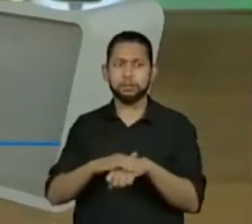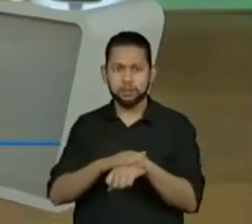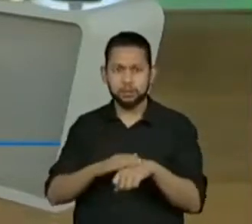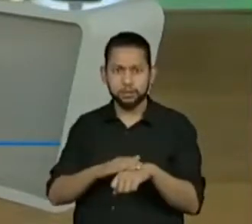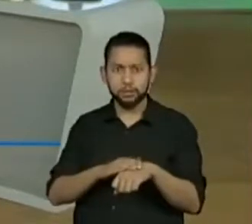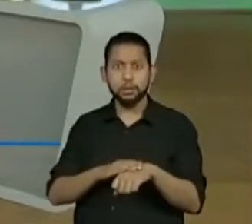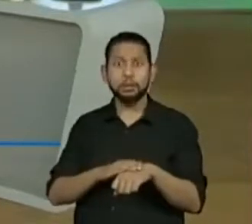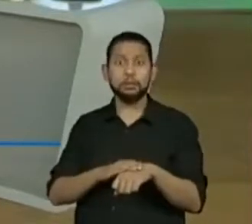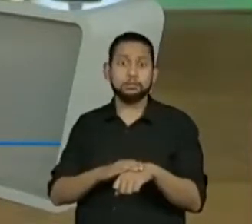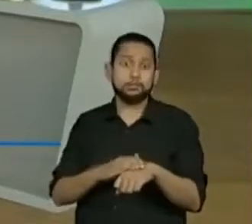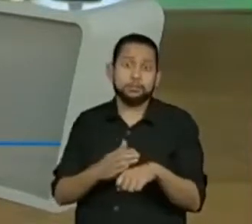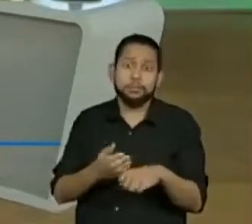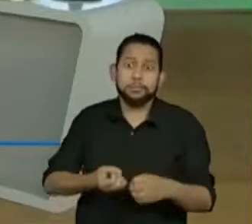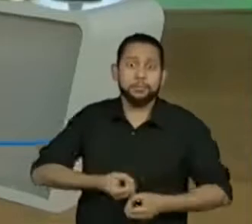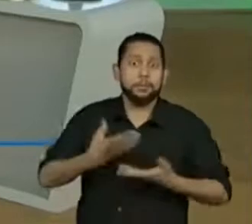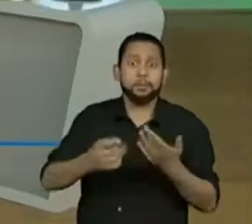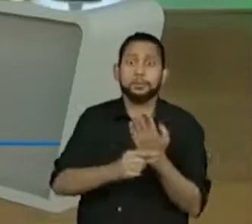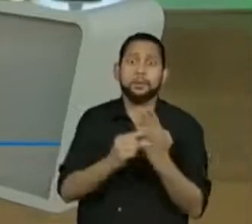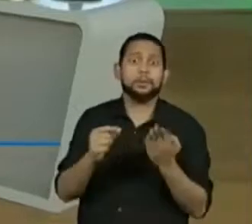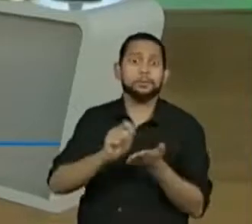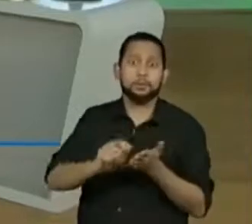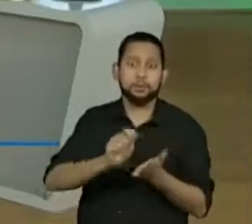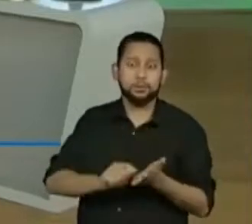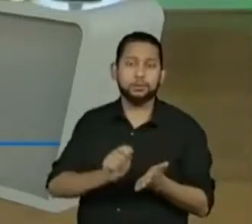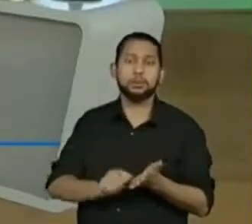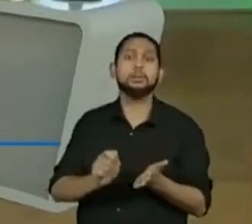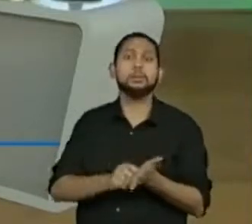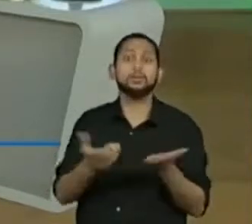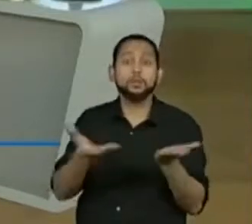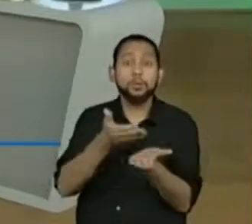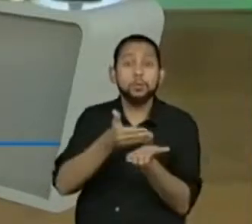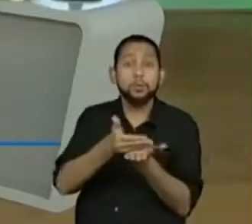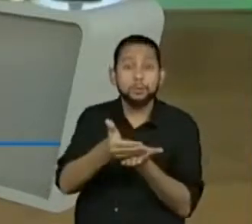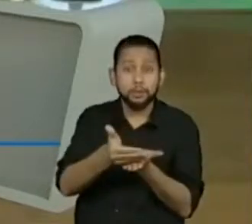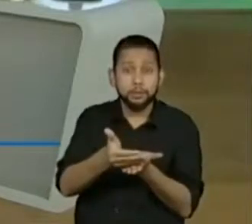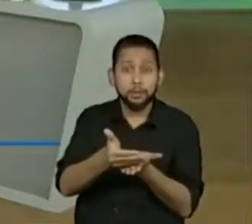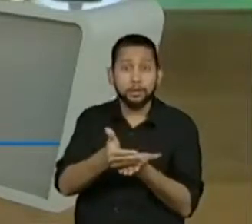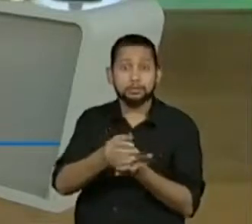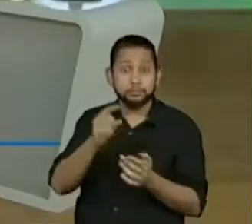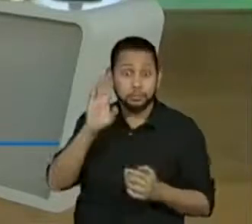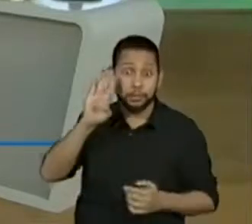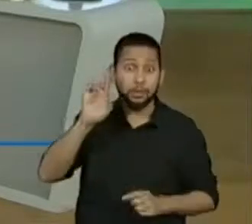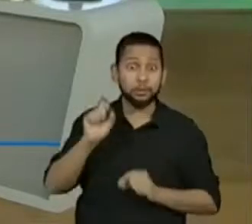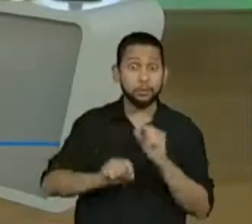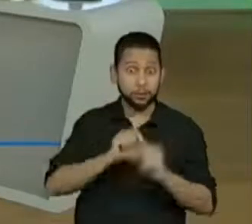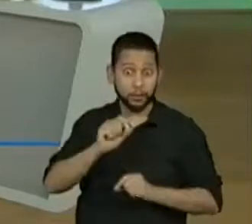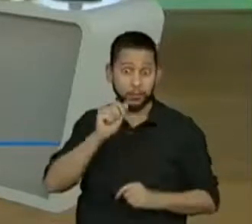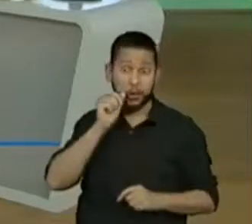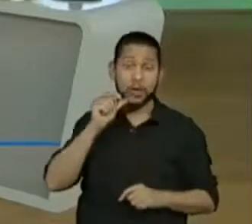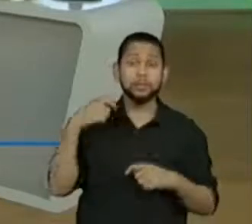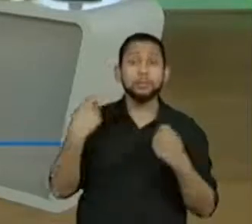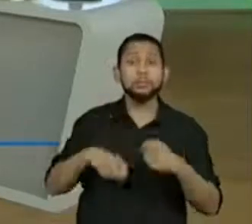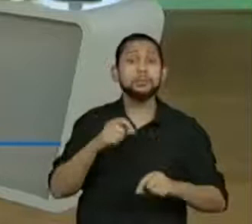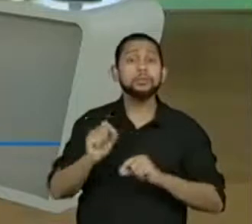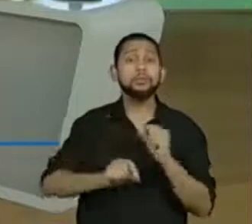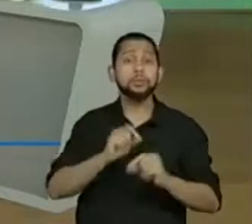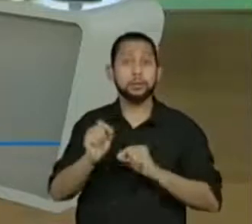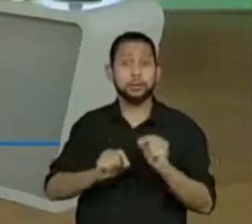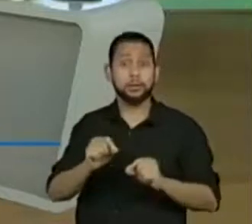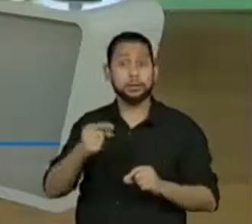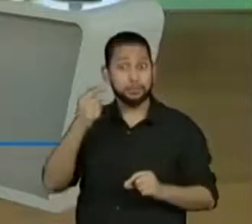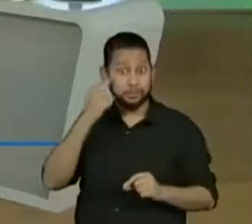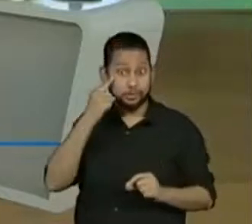poemas de autores eu já vou começar com o seguinte. Nós precisamos antes de